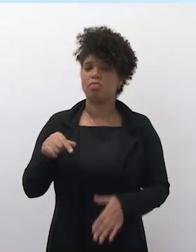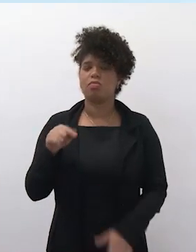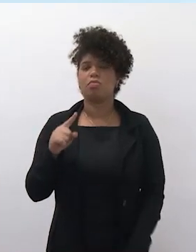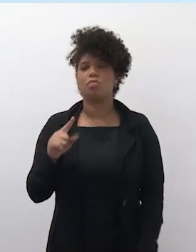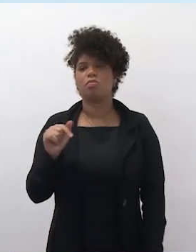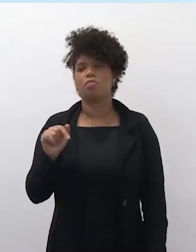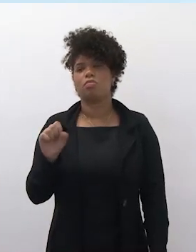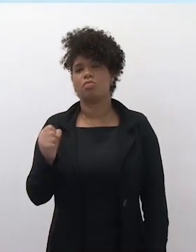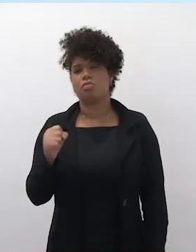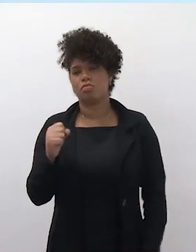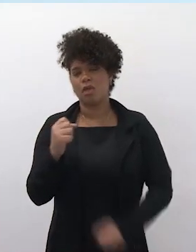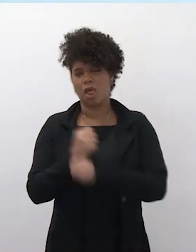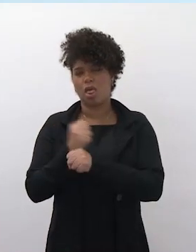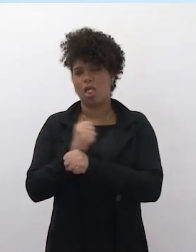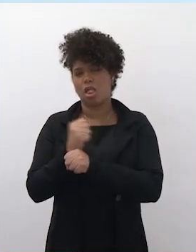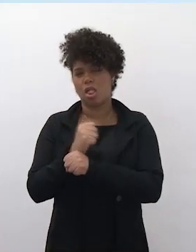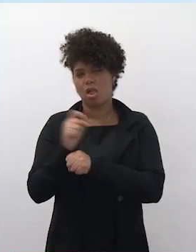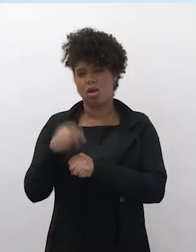isso contando